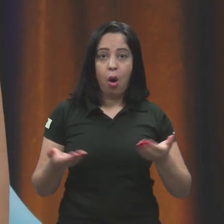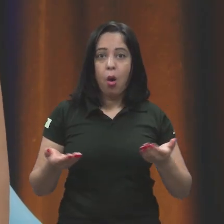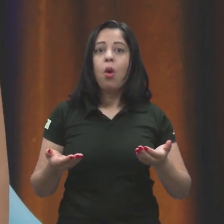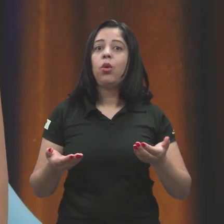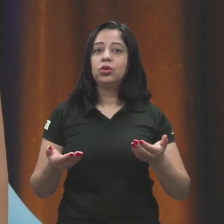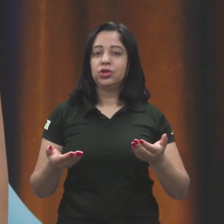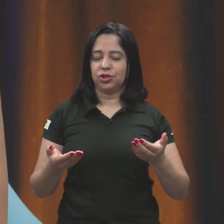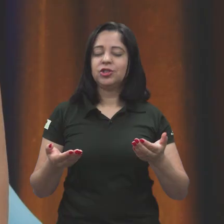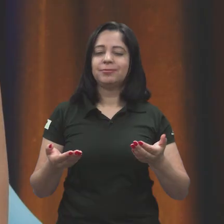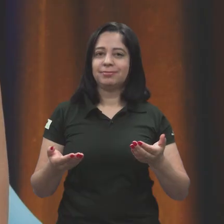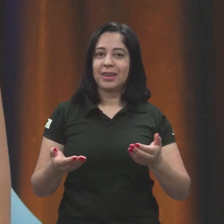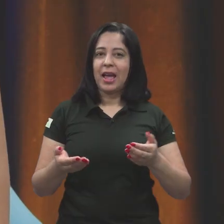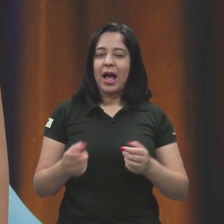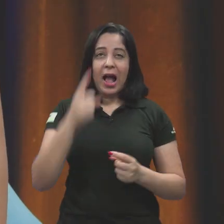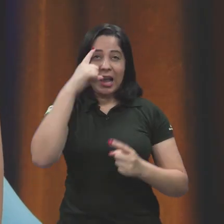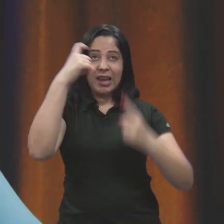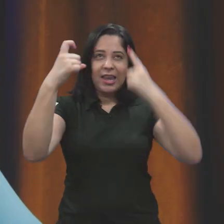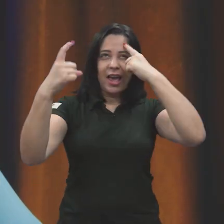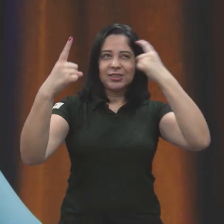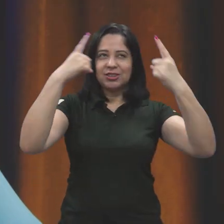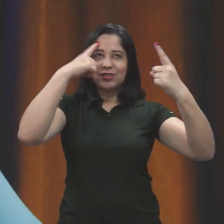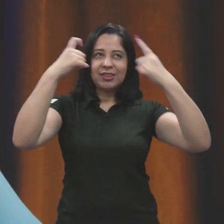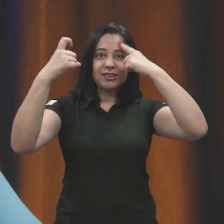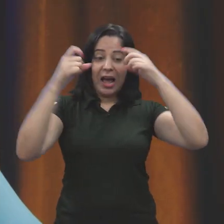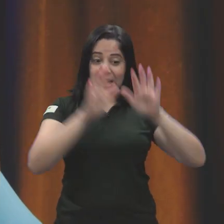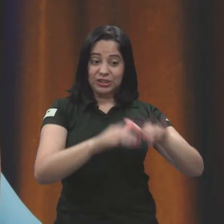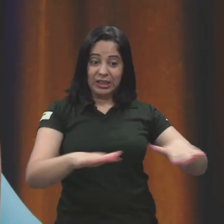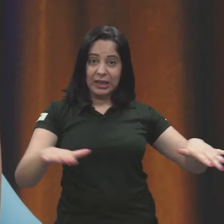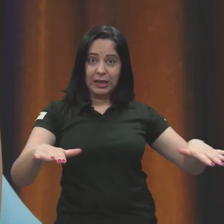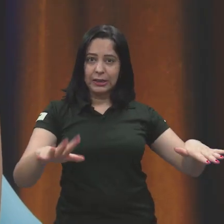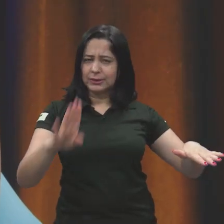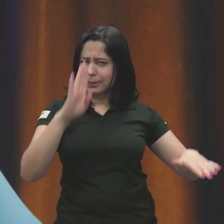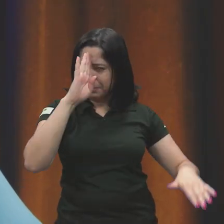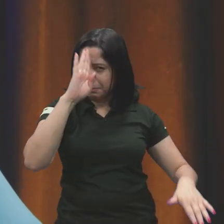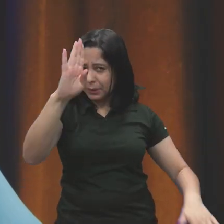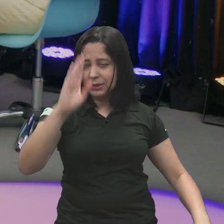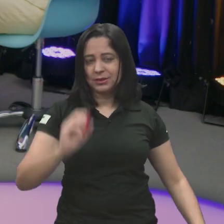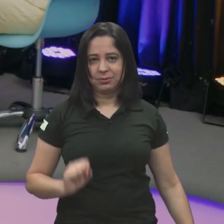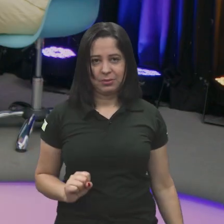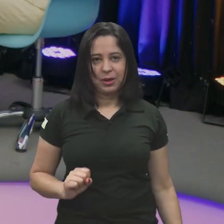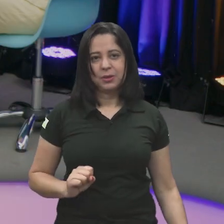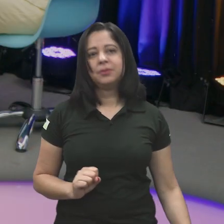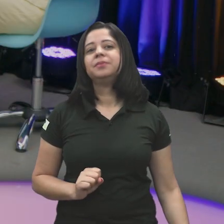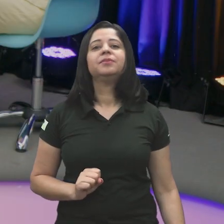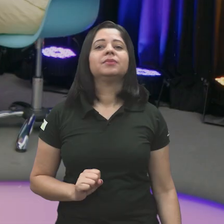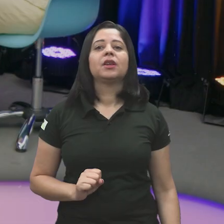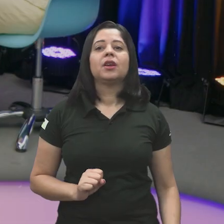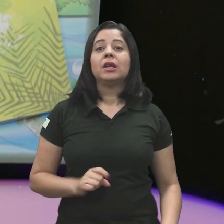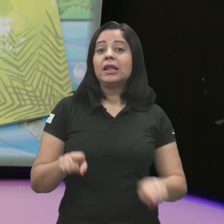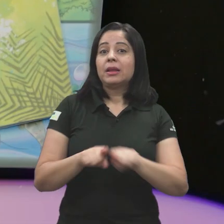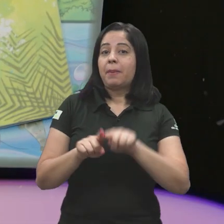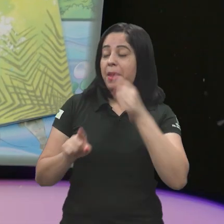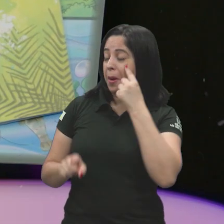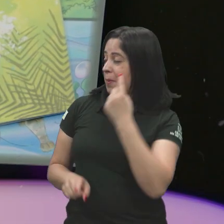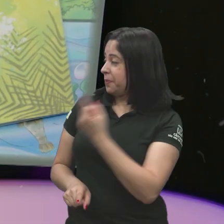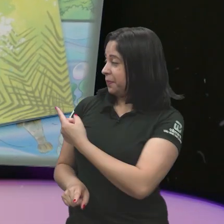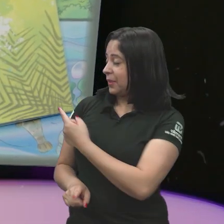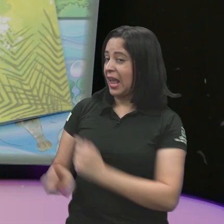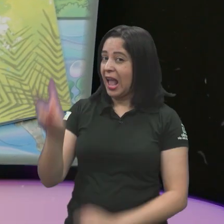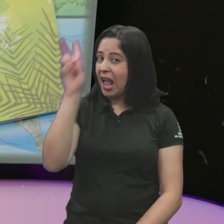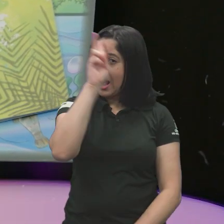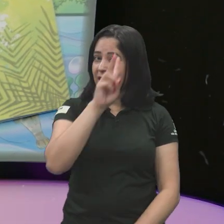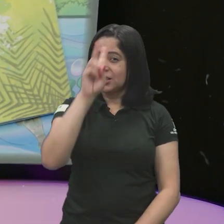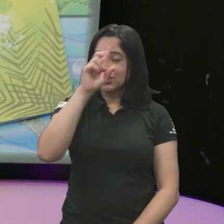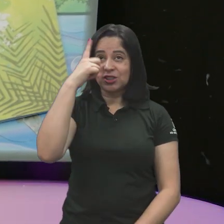embarcar em um universo mágico, onde a criatividade das crianças é a estrela principal. Vamos descobrir como histórias